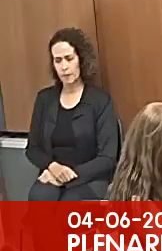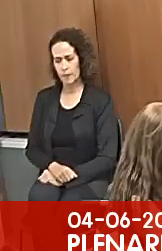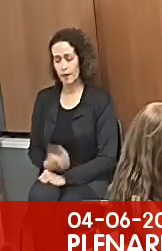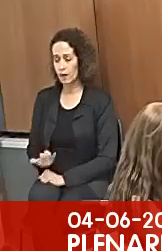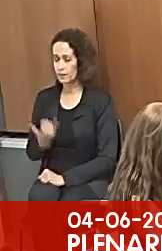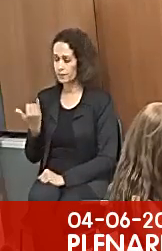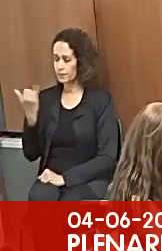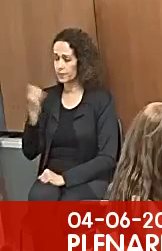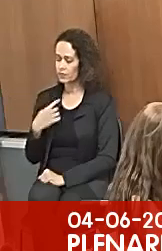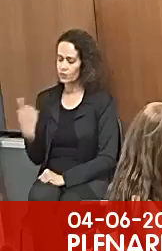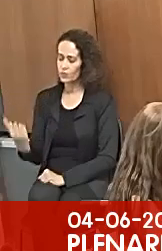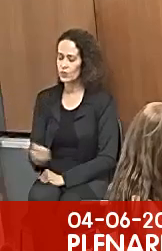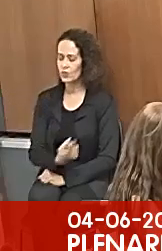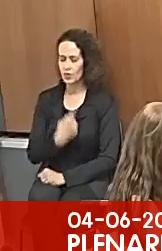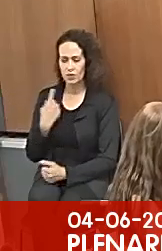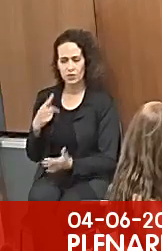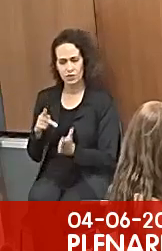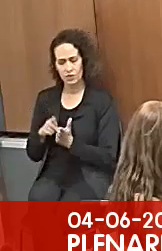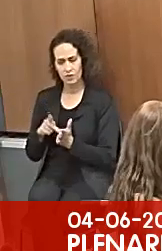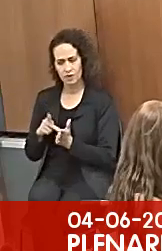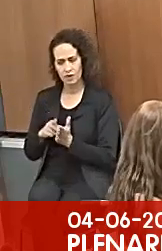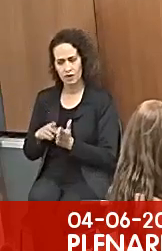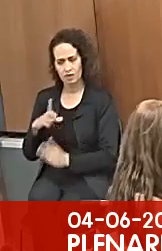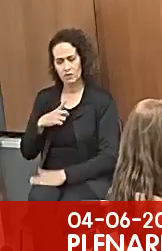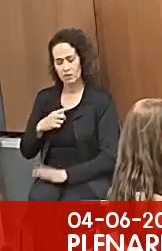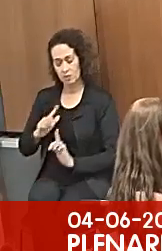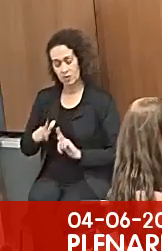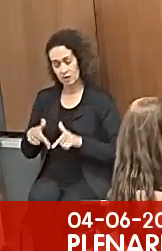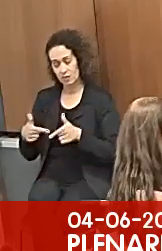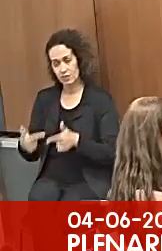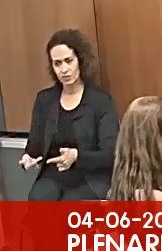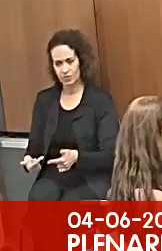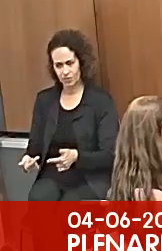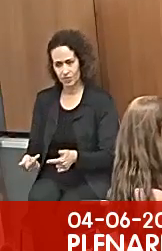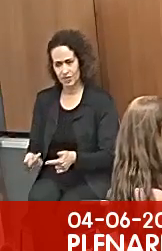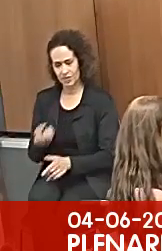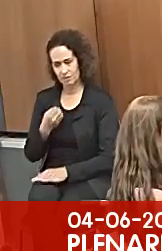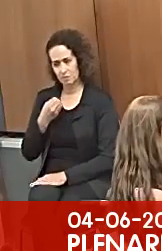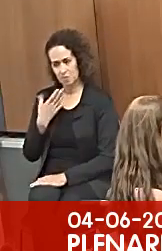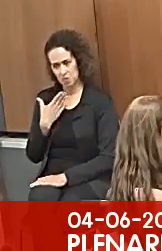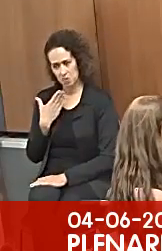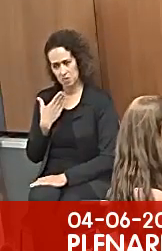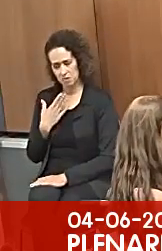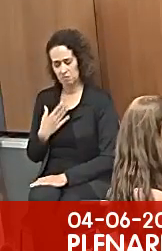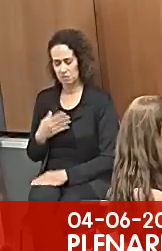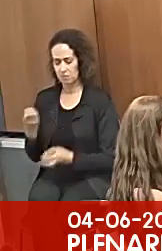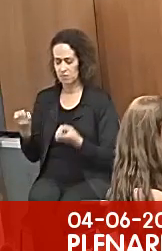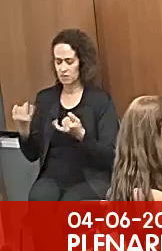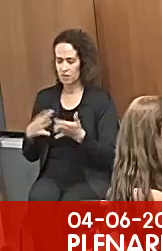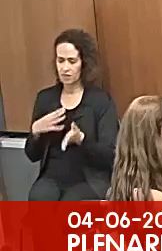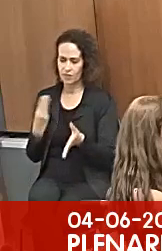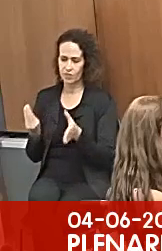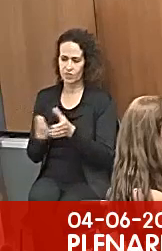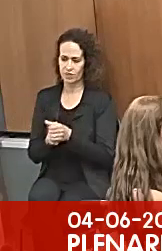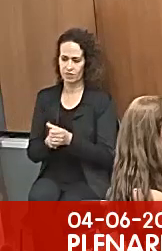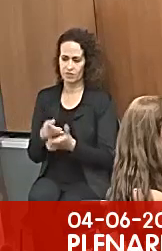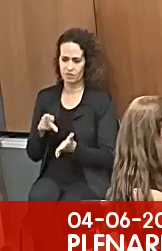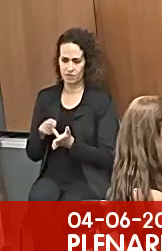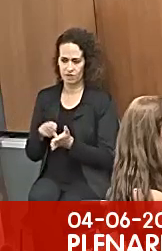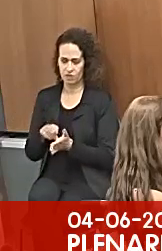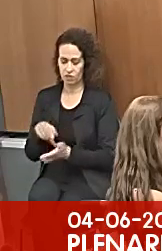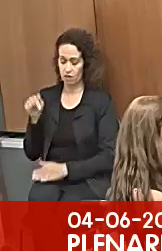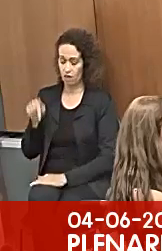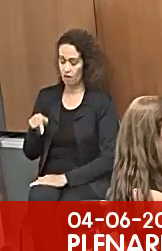é importante que a gente, de fato, tenha ações efetivas no sentido da inclusão propriamente dita. Como aqui nós tratamos